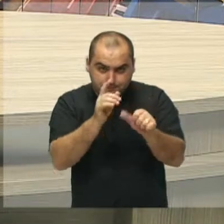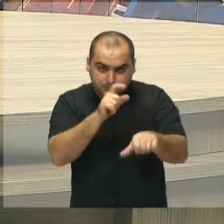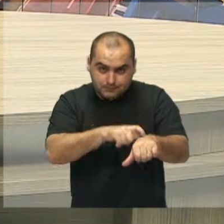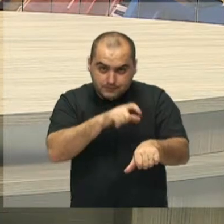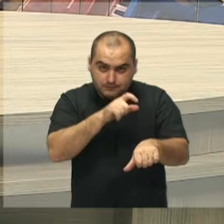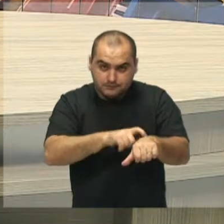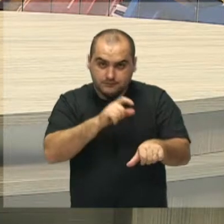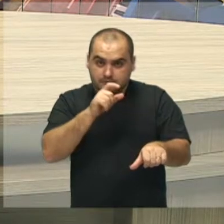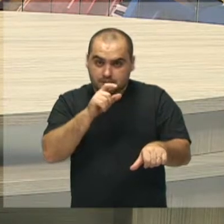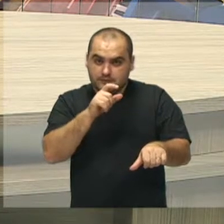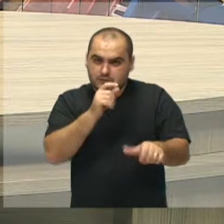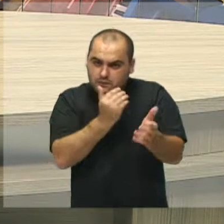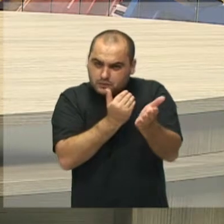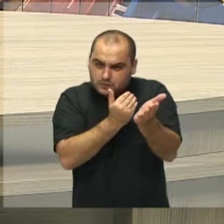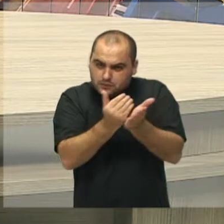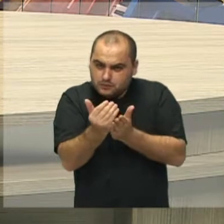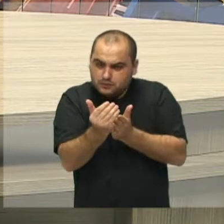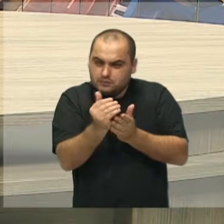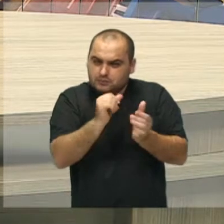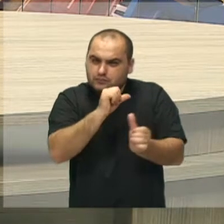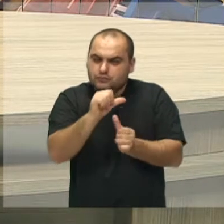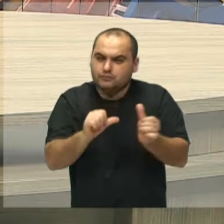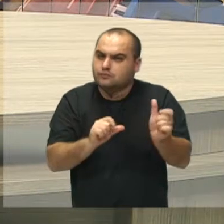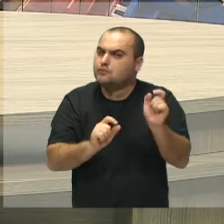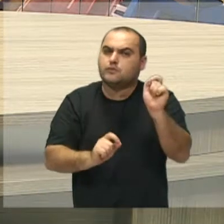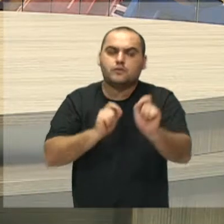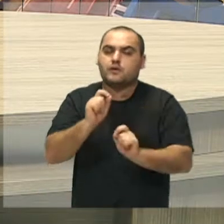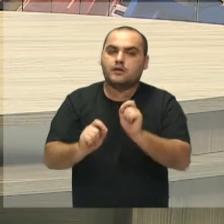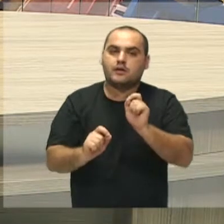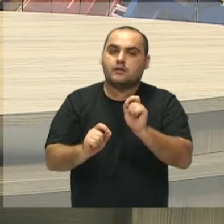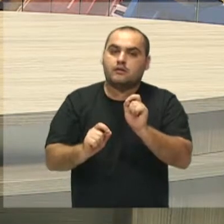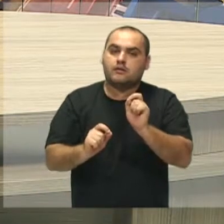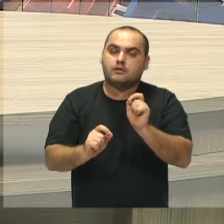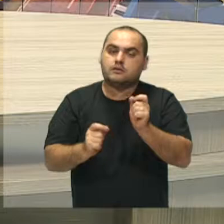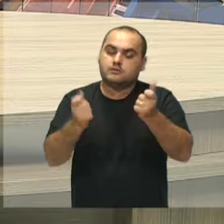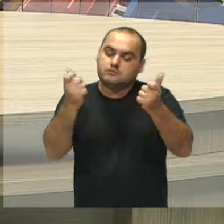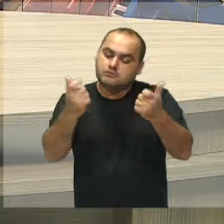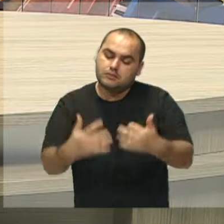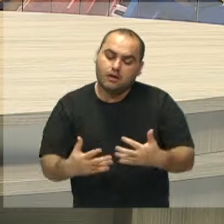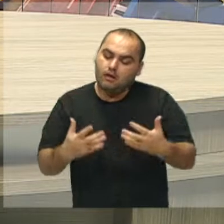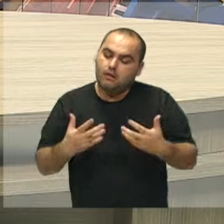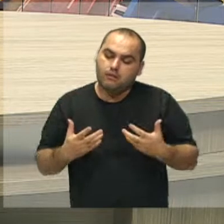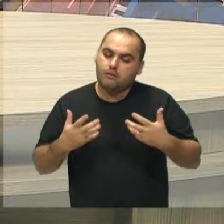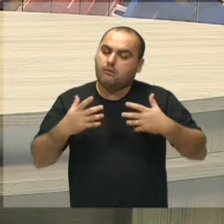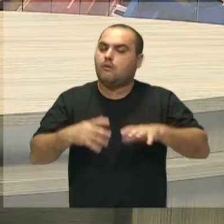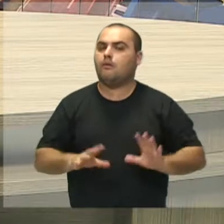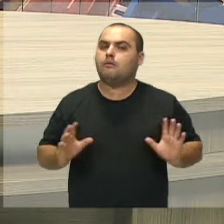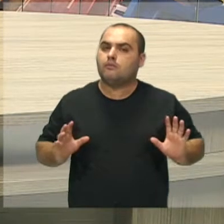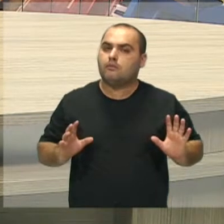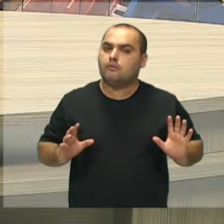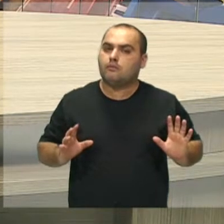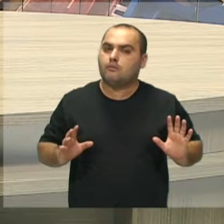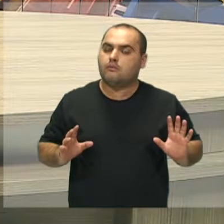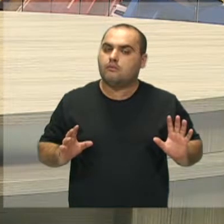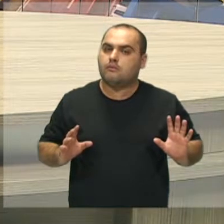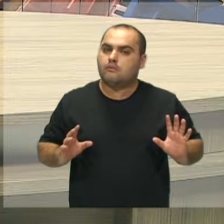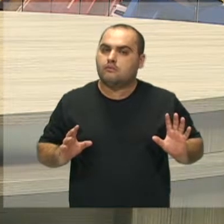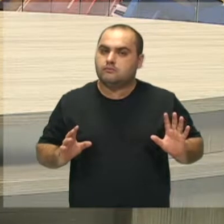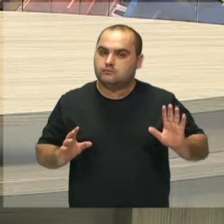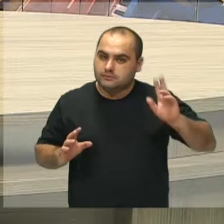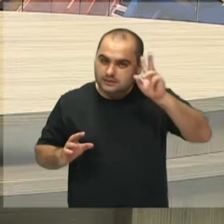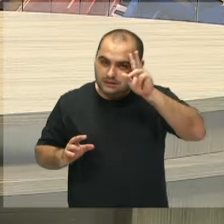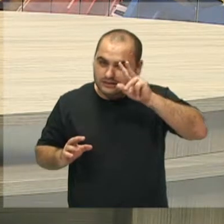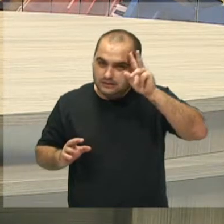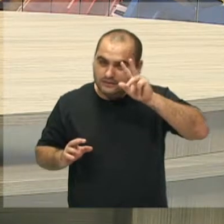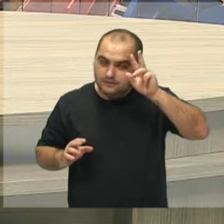dado para essa transição foi ter dito o que a gente não queria. Portanto, nós fizemos um voto